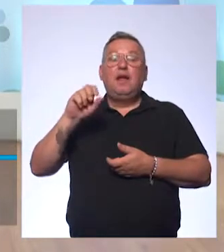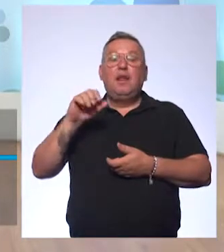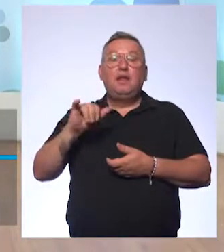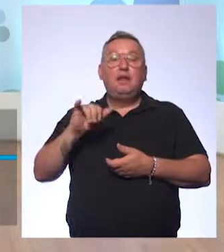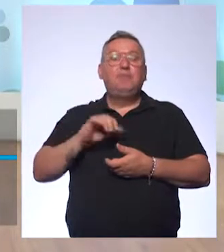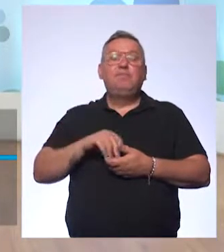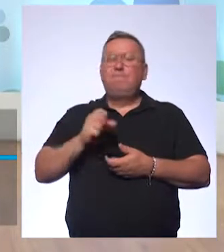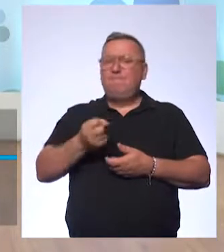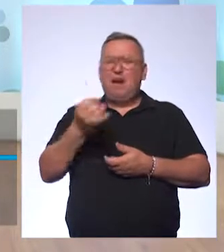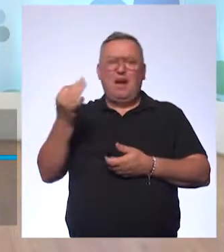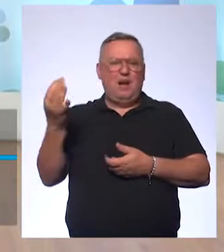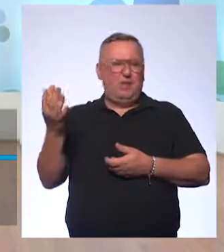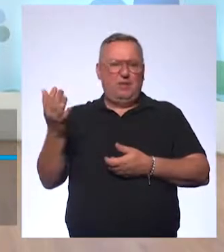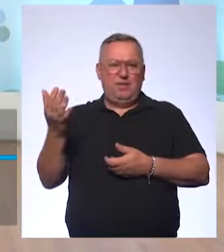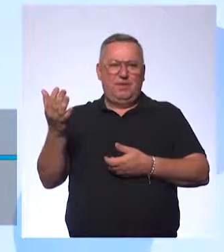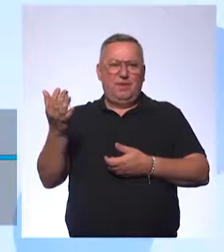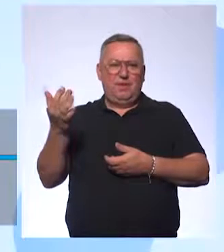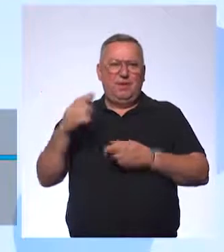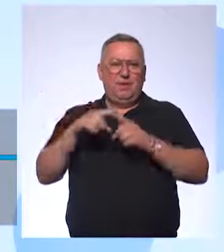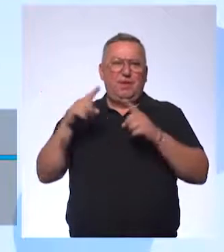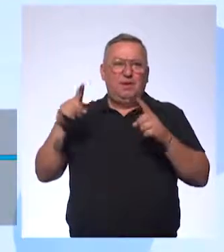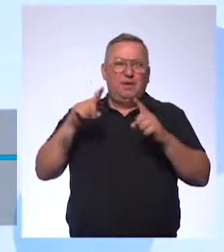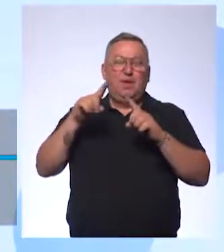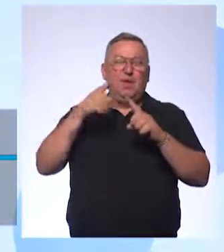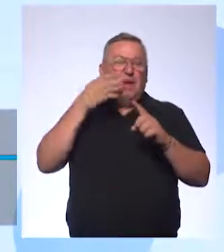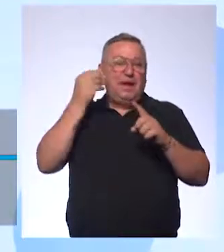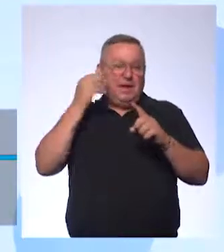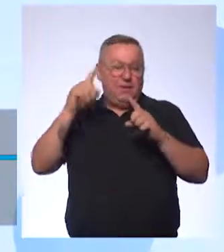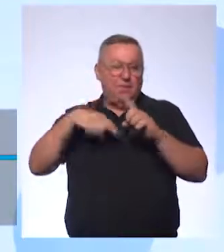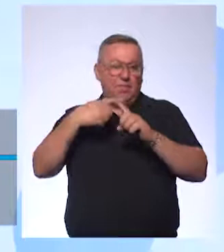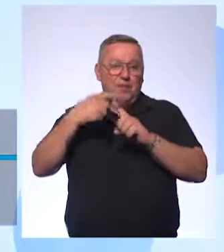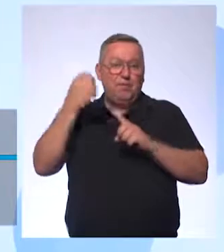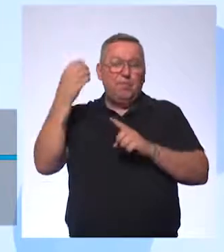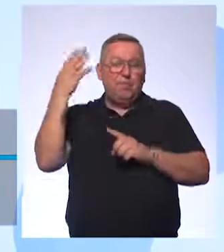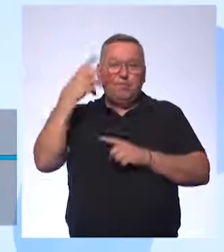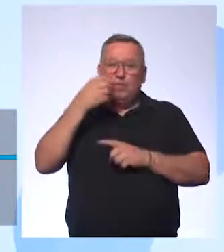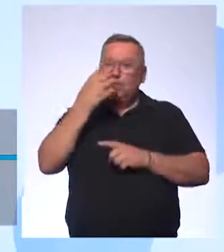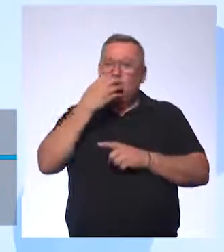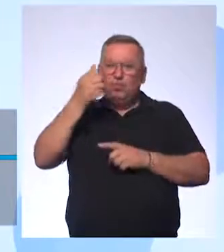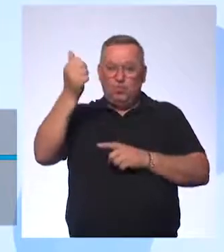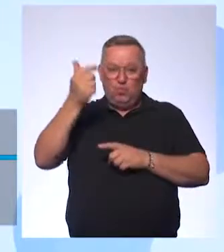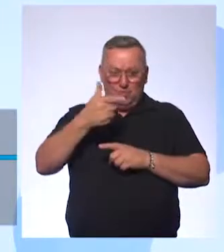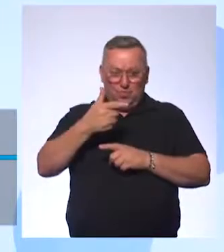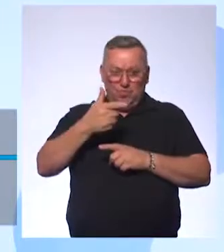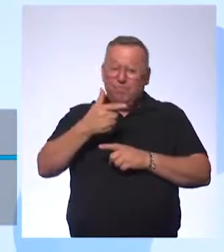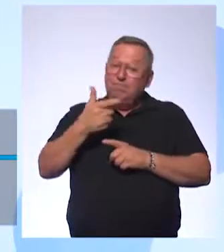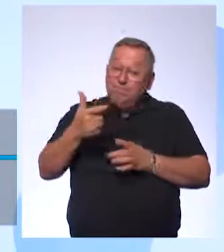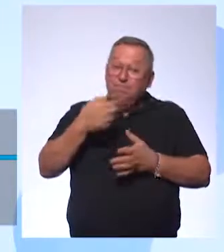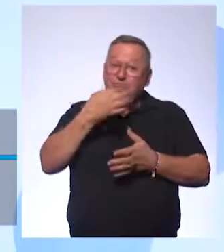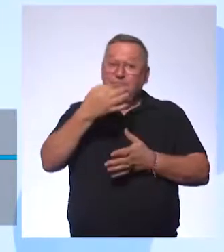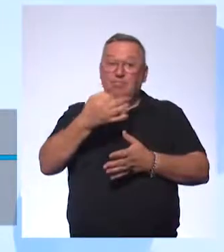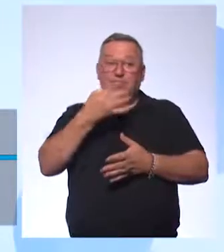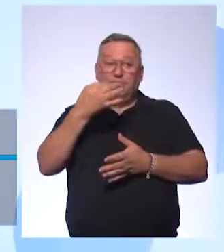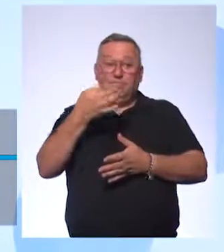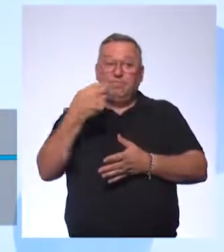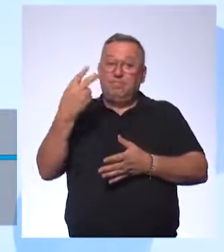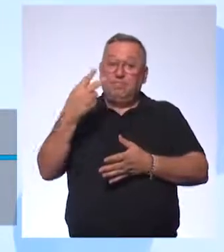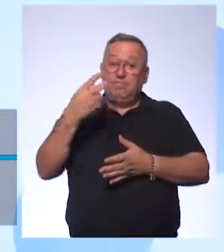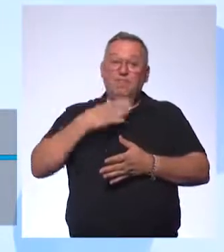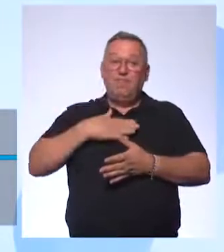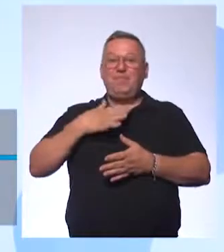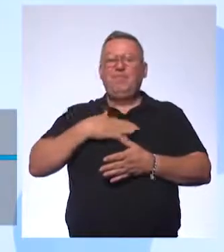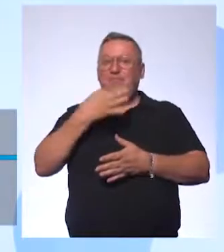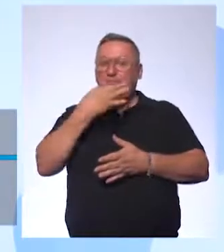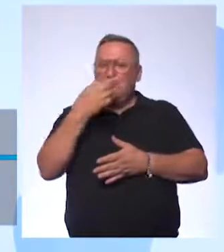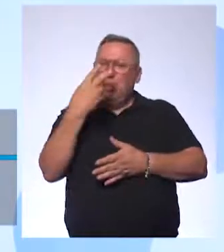Isso. Muito bem. Então, gato é mais bonito que cachorro? Novamente, aí é uma opinião, né, gente? Os dois são bonitos. Na minha